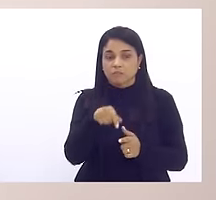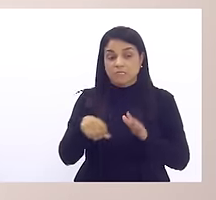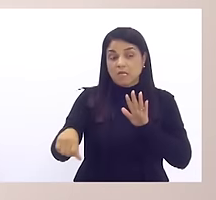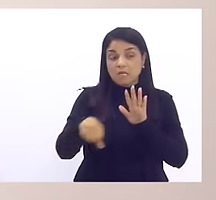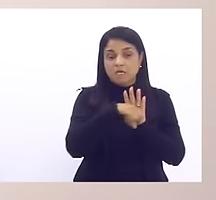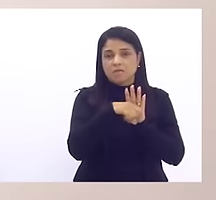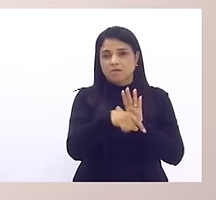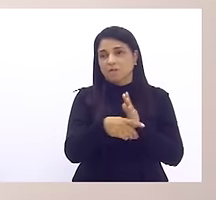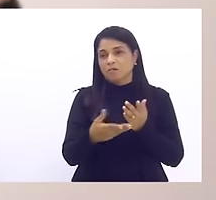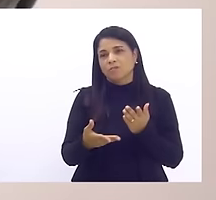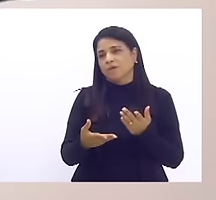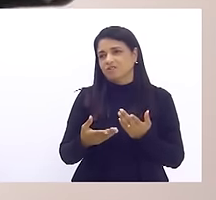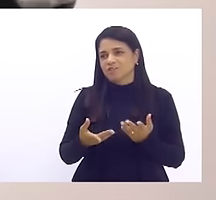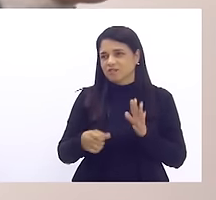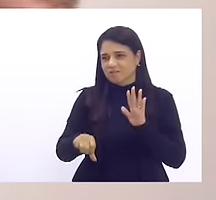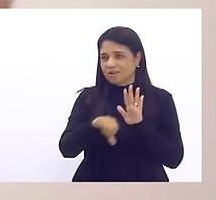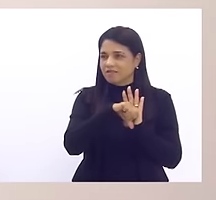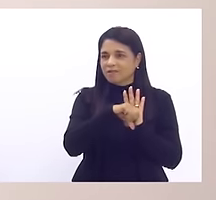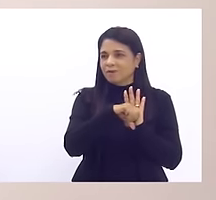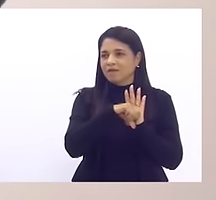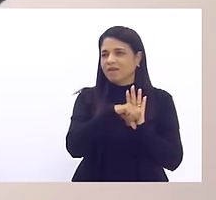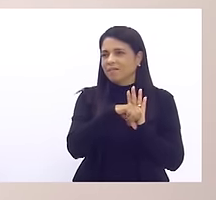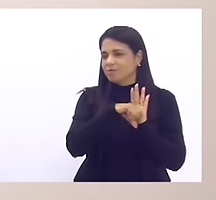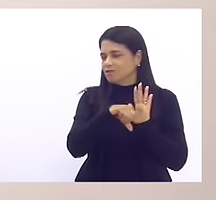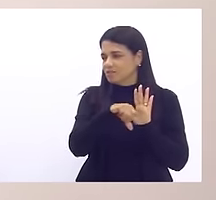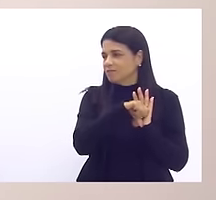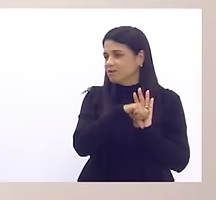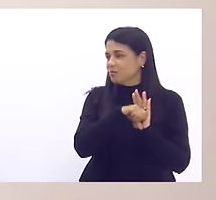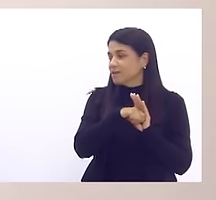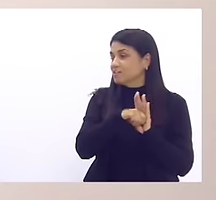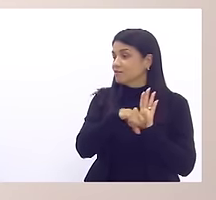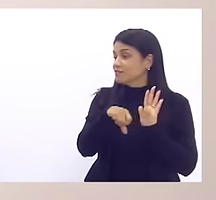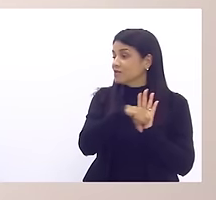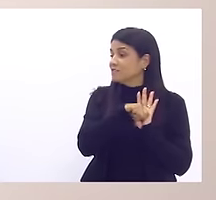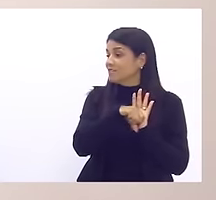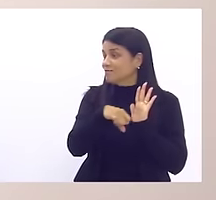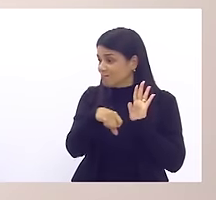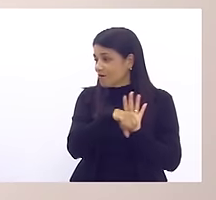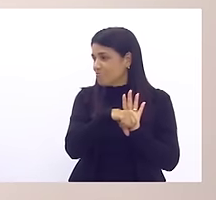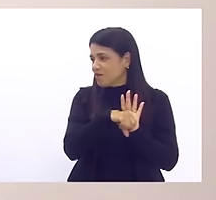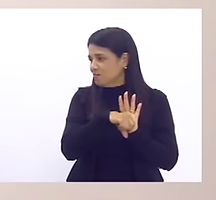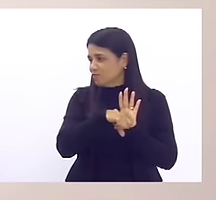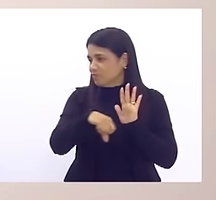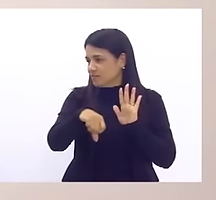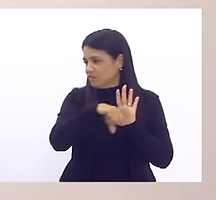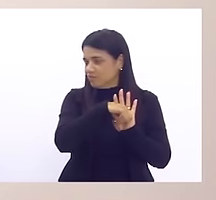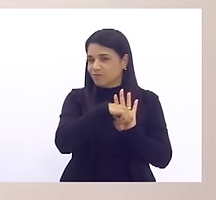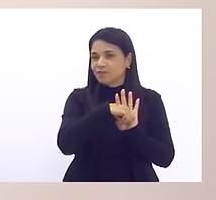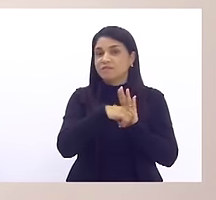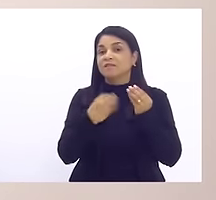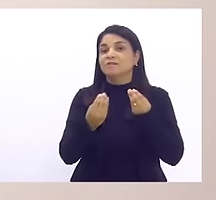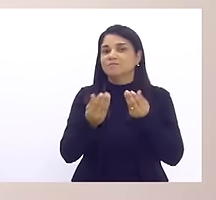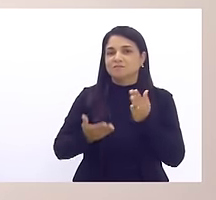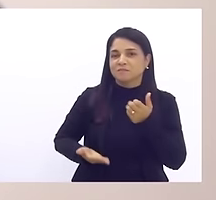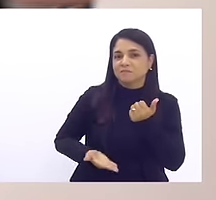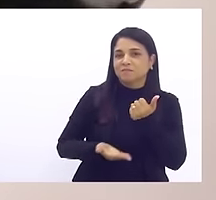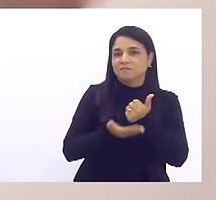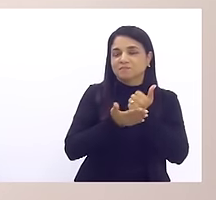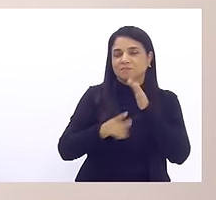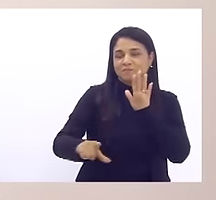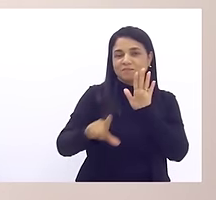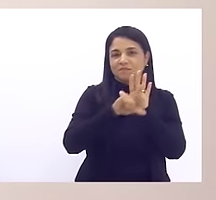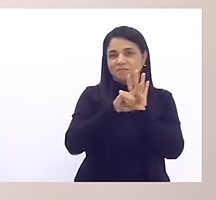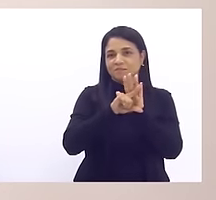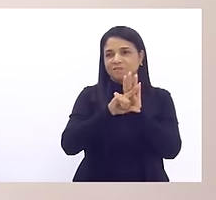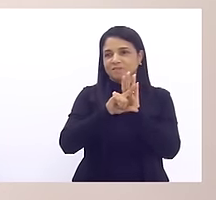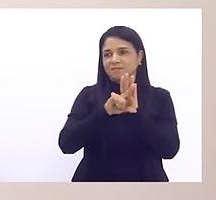é que você pode em nome de quê Ah do nome da segurança da operação eu vou com o carro mas qual é o amparo legal não tem é só em